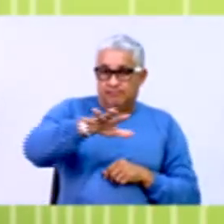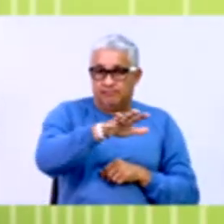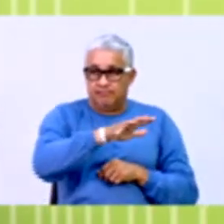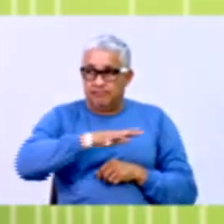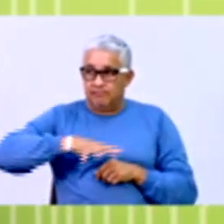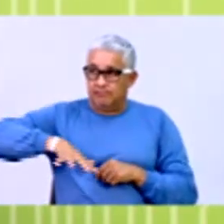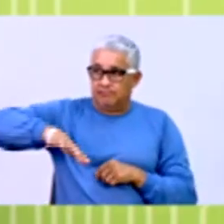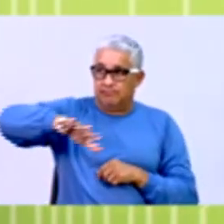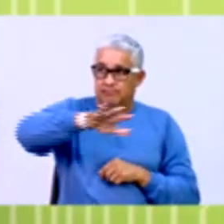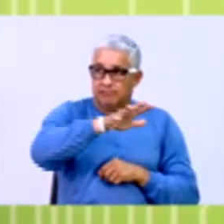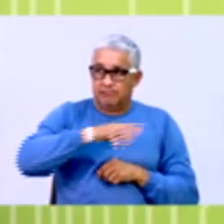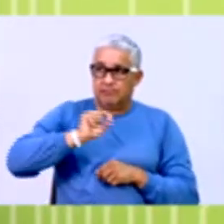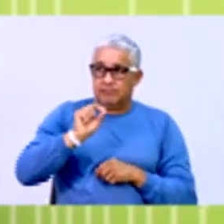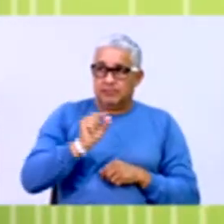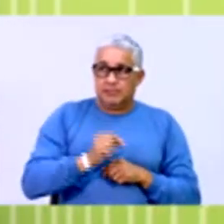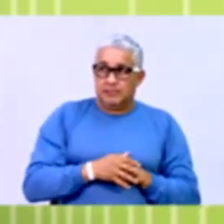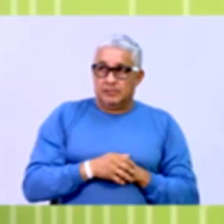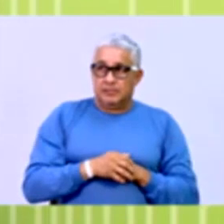auditoria,